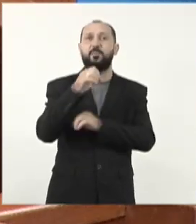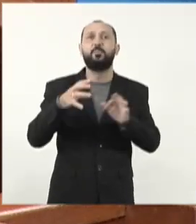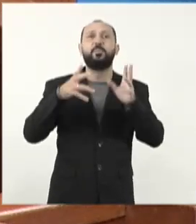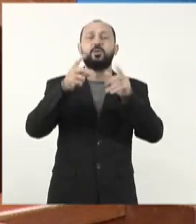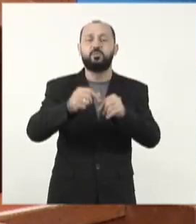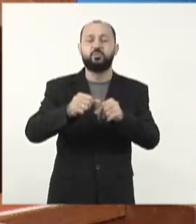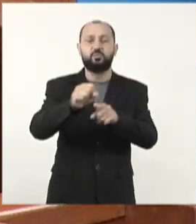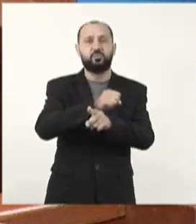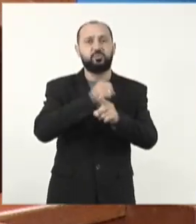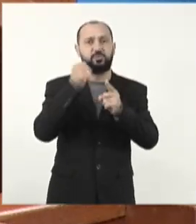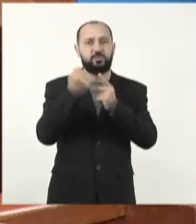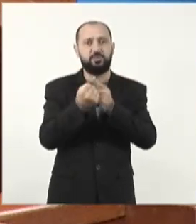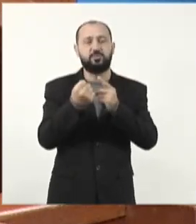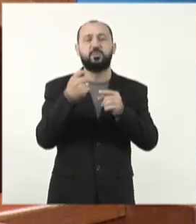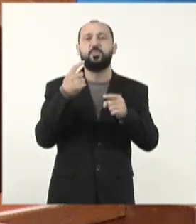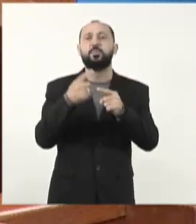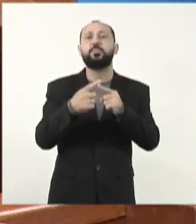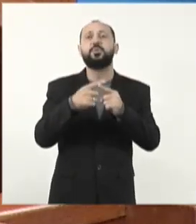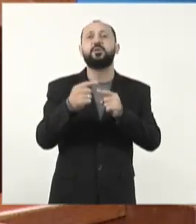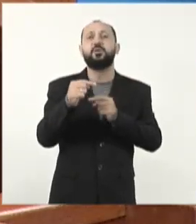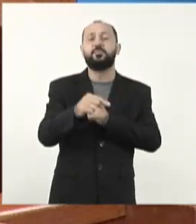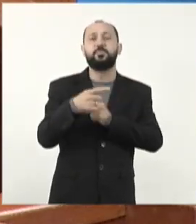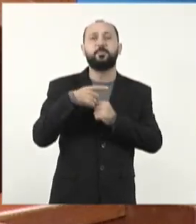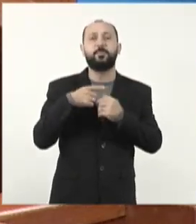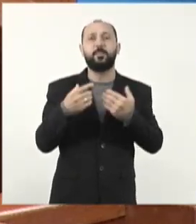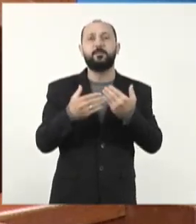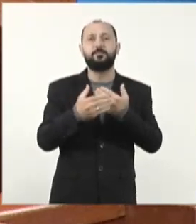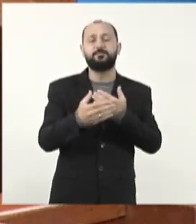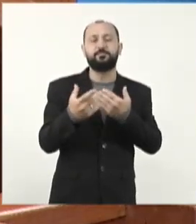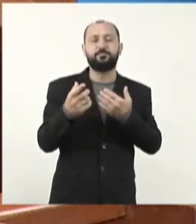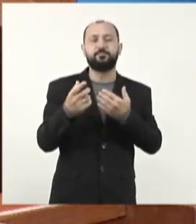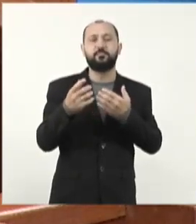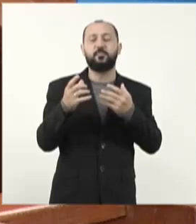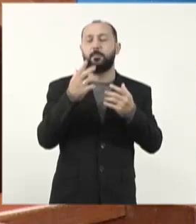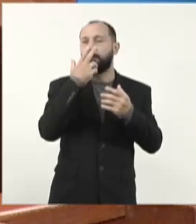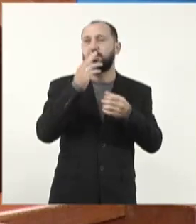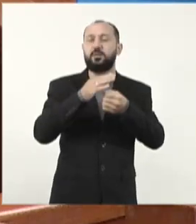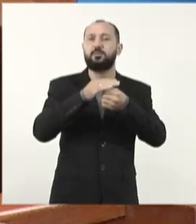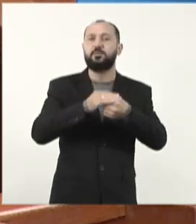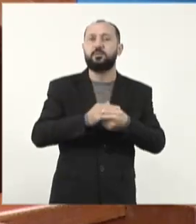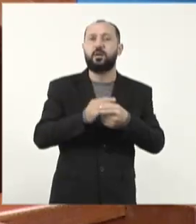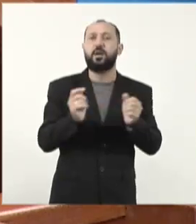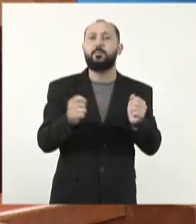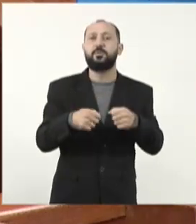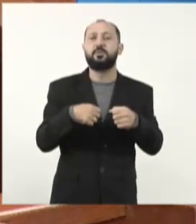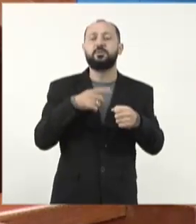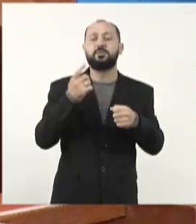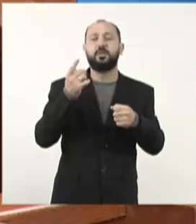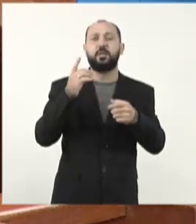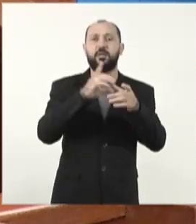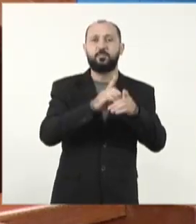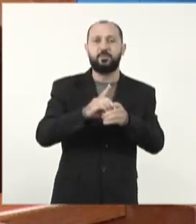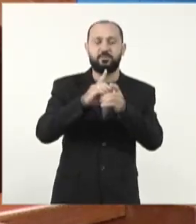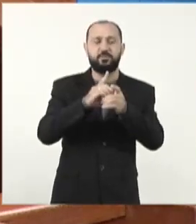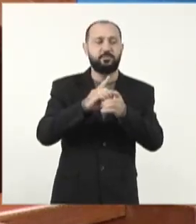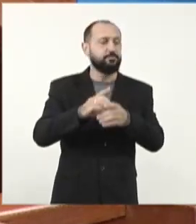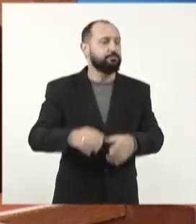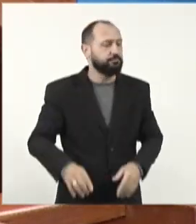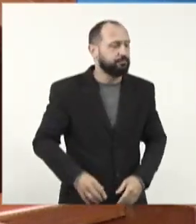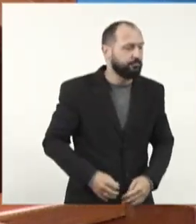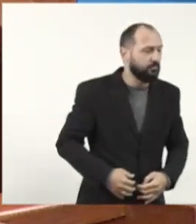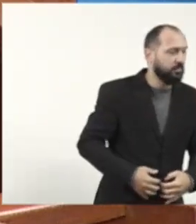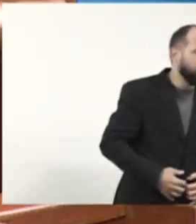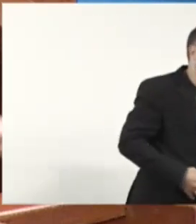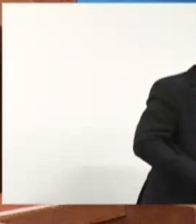toda a sociedade, porque ela acaba reduzindo a potência da democracia brasileira. Então, se a gente